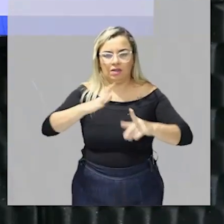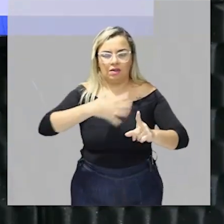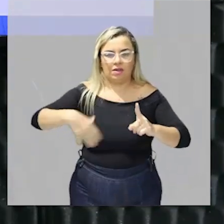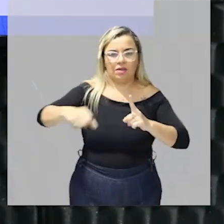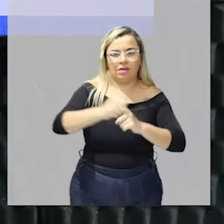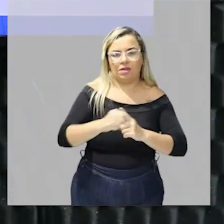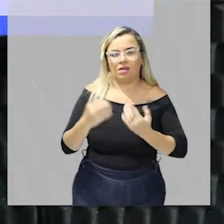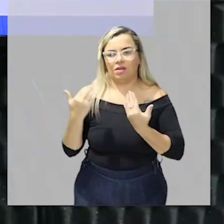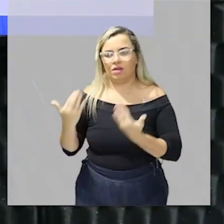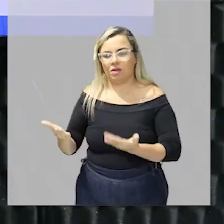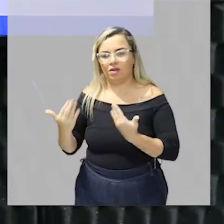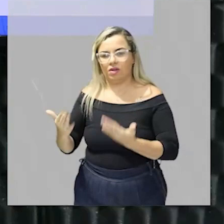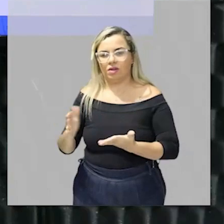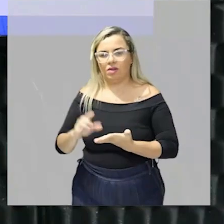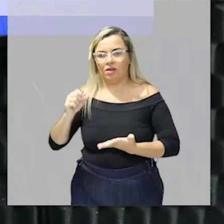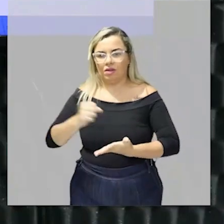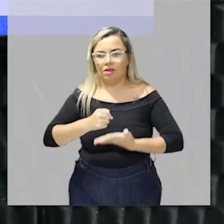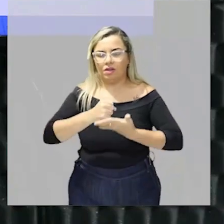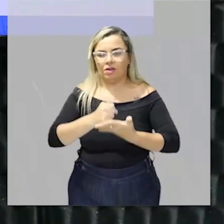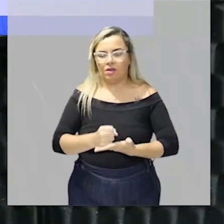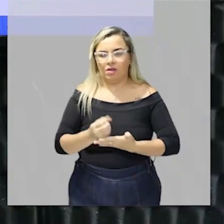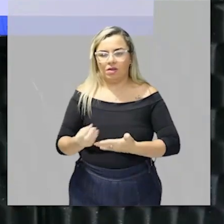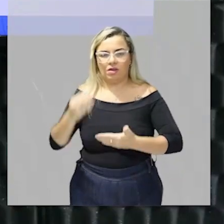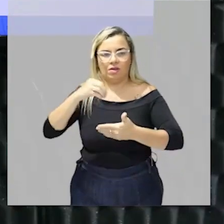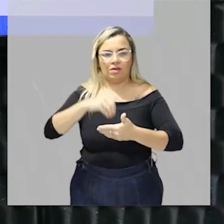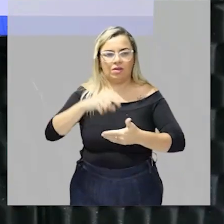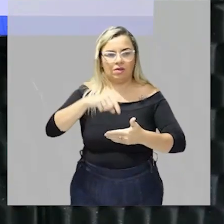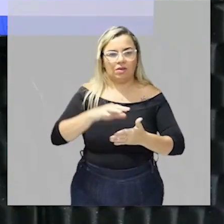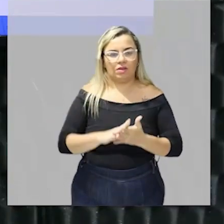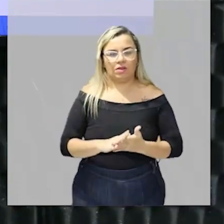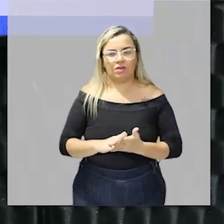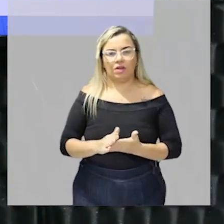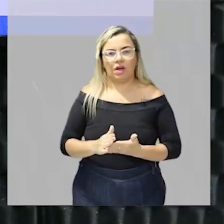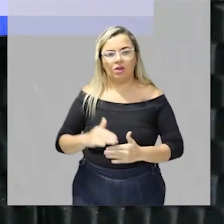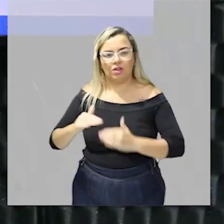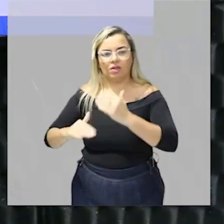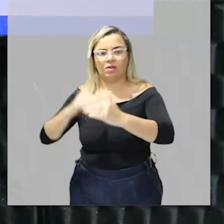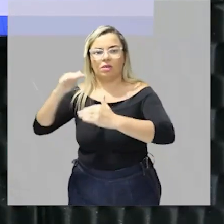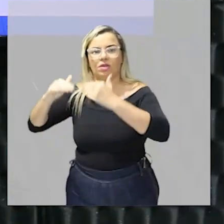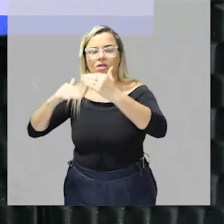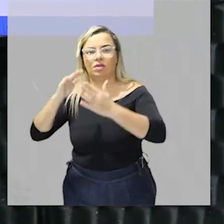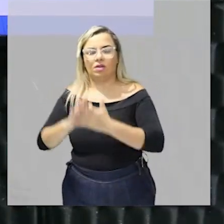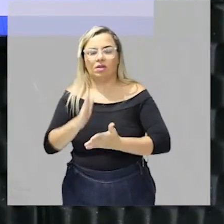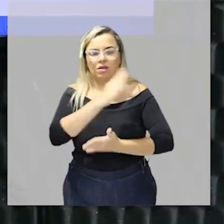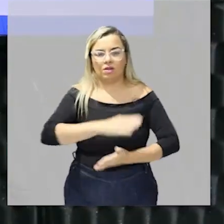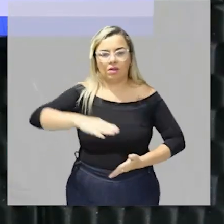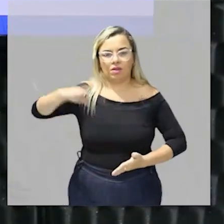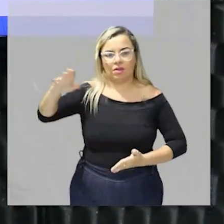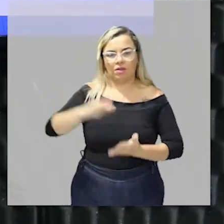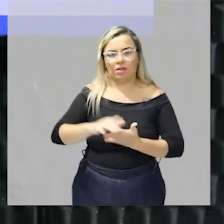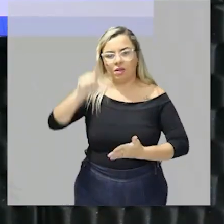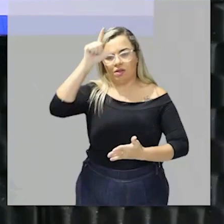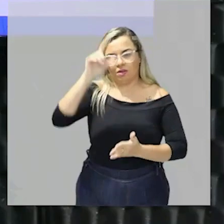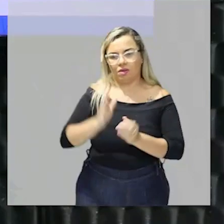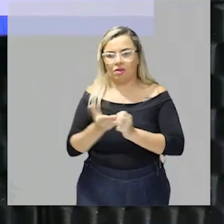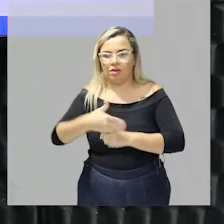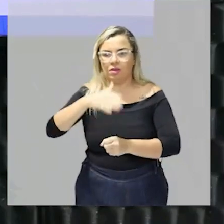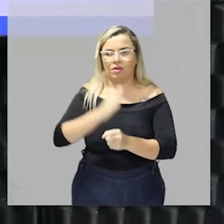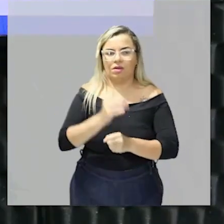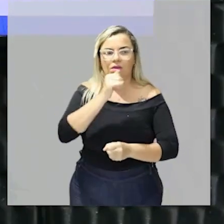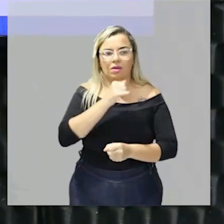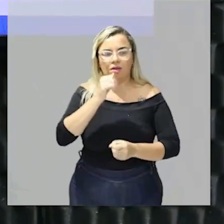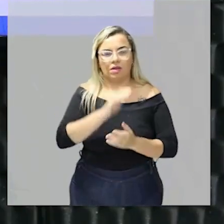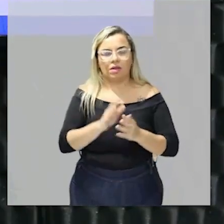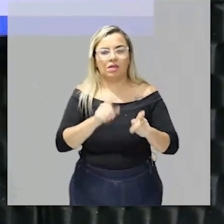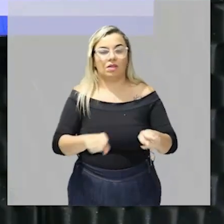e juvenis contribuíram para a implantação e a sustentação do nazismo, na Alemanha do fascismo, na Itália e até mesmo